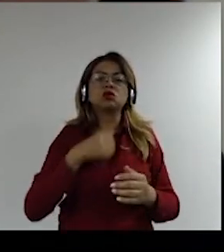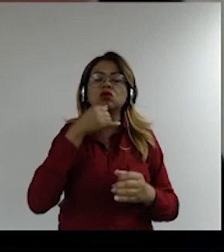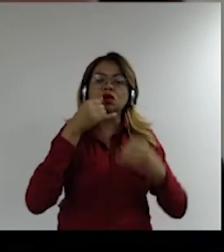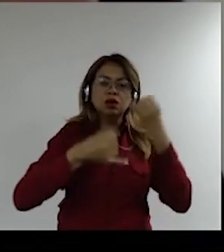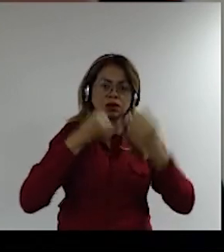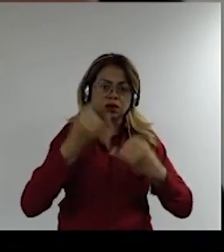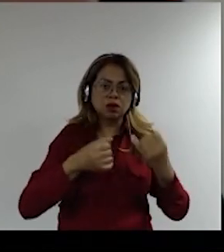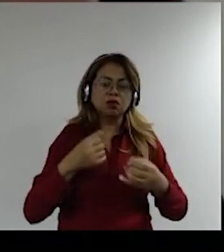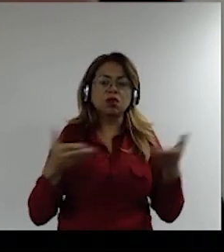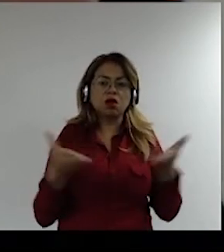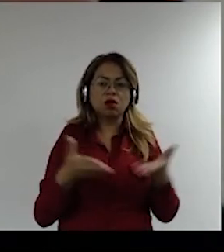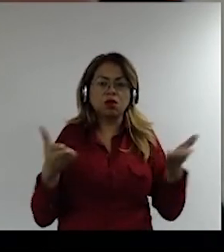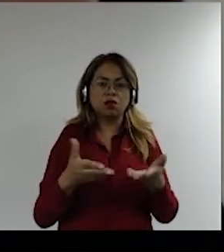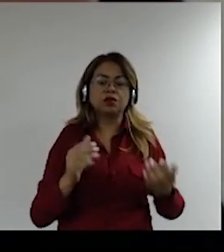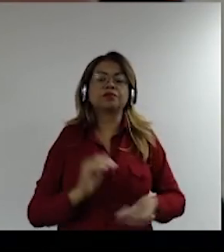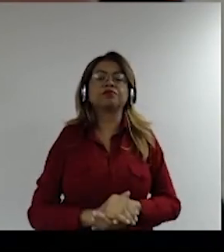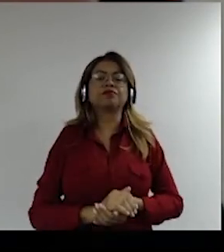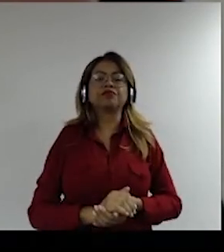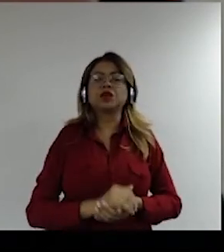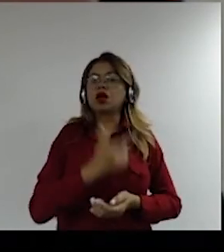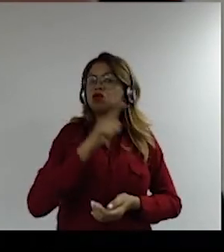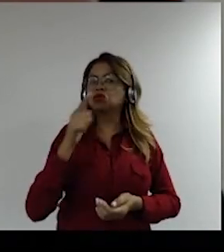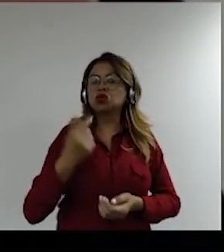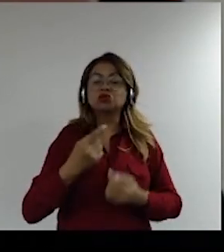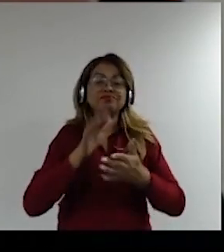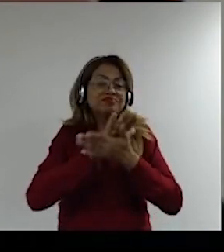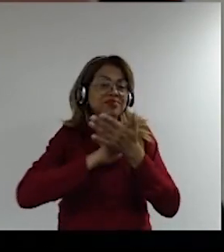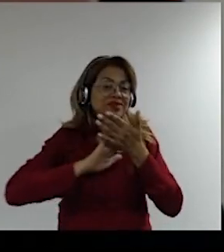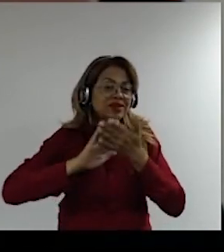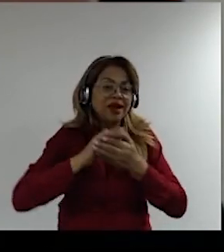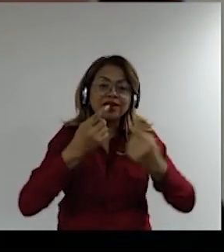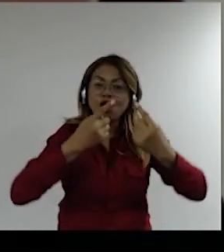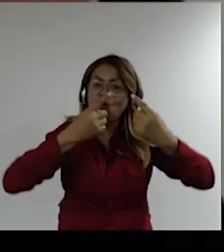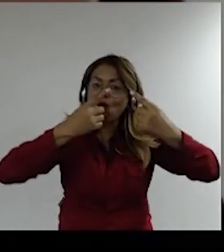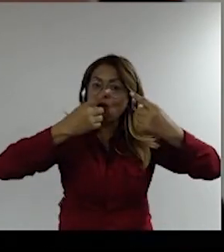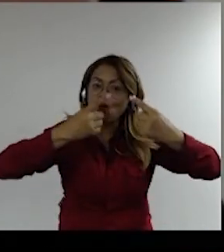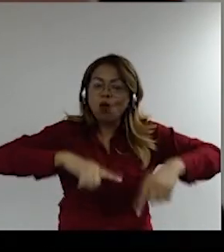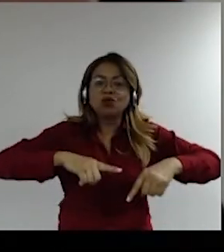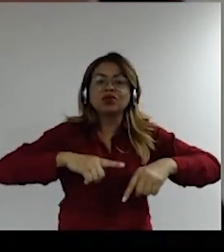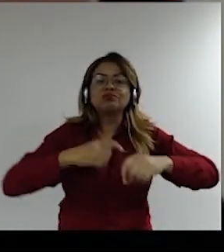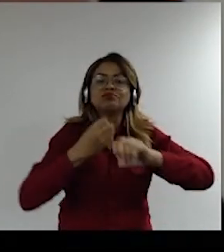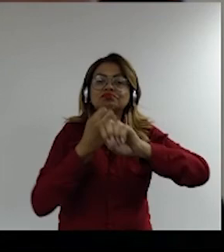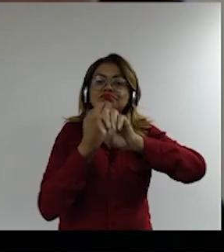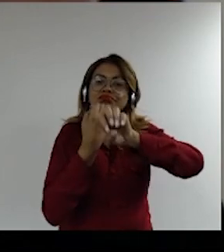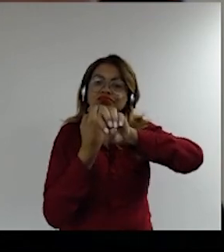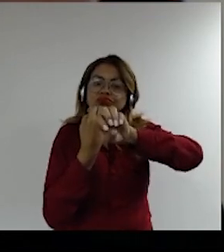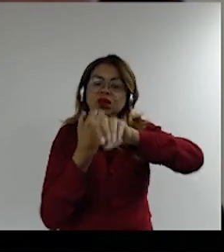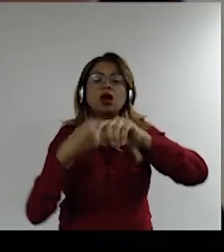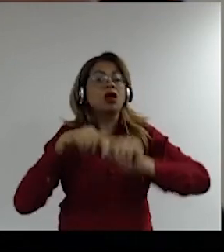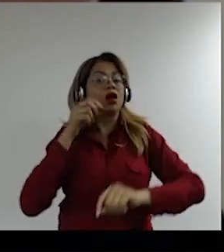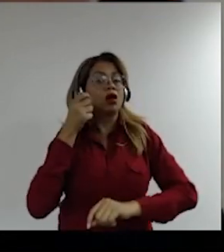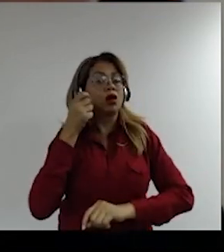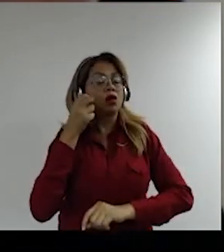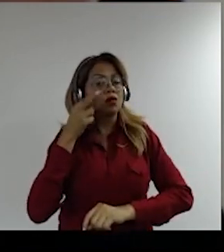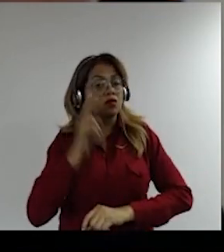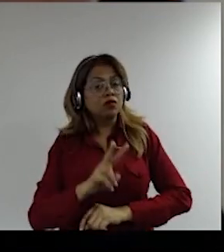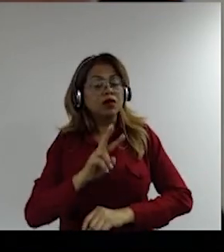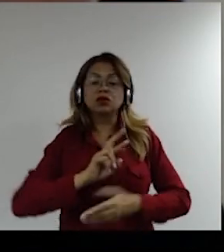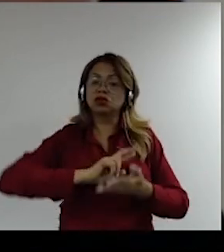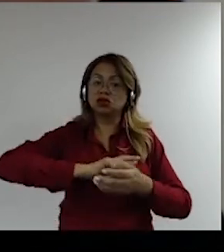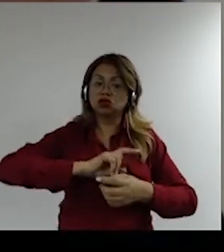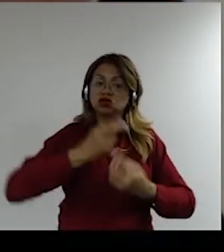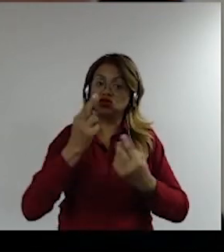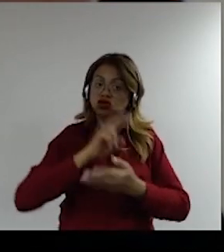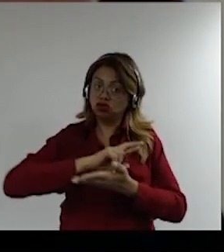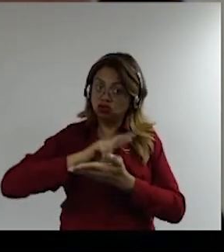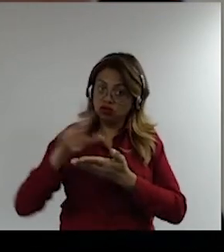exemplo. Eu não tenho nada contra o ensino à distância. Vejo muita diferença essa questão do ensino à distância e o